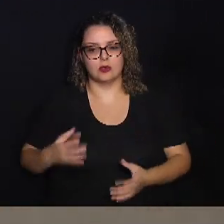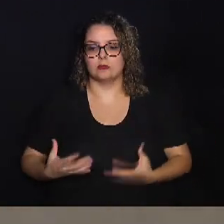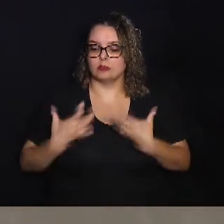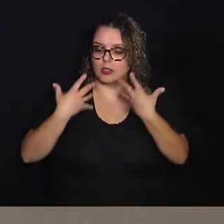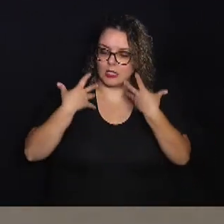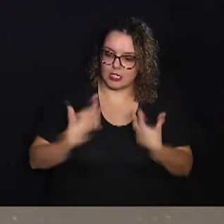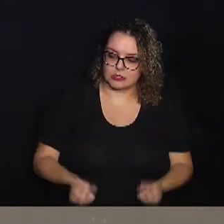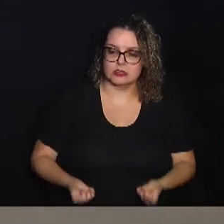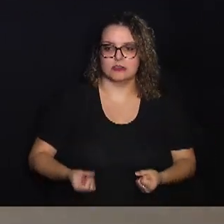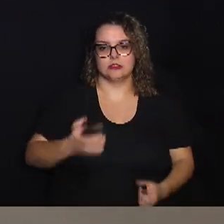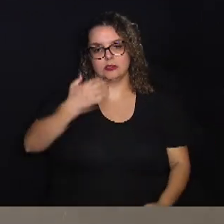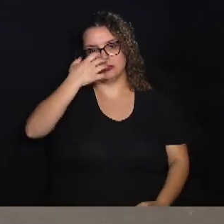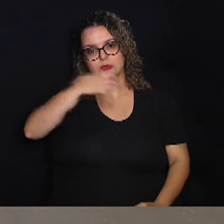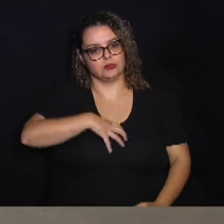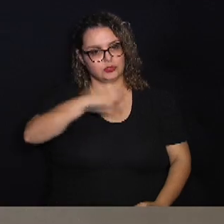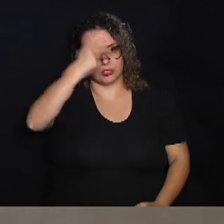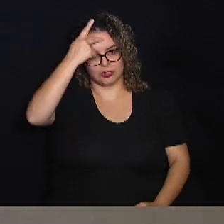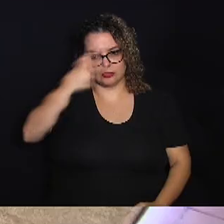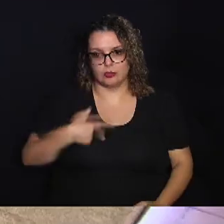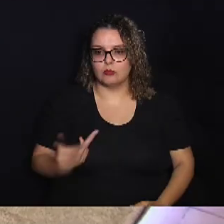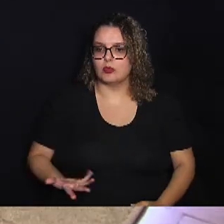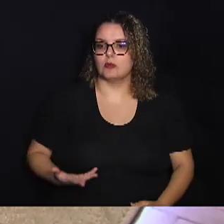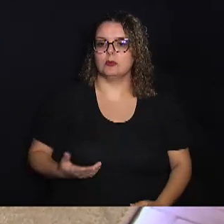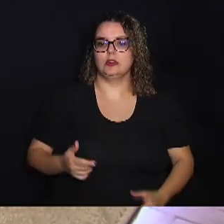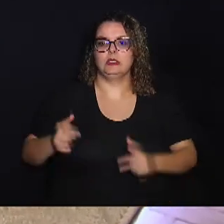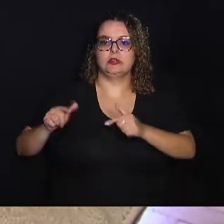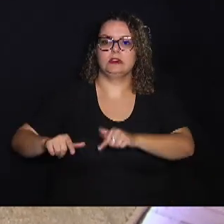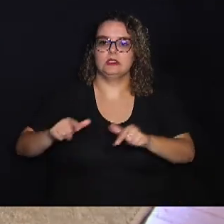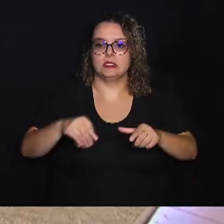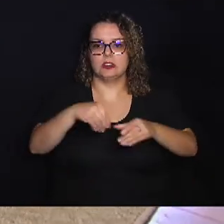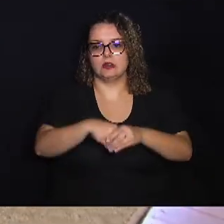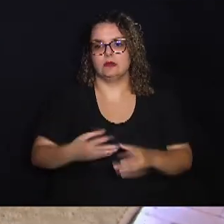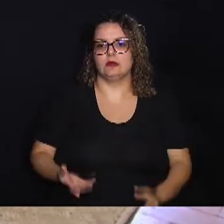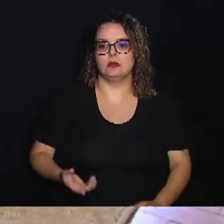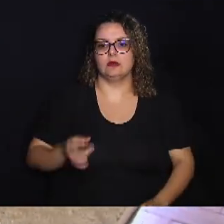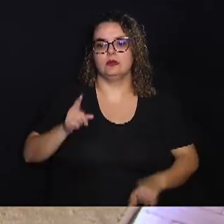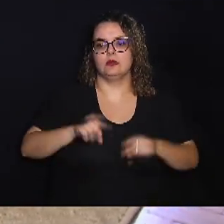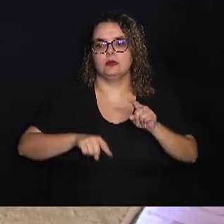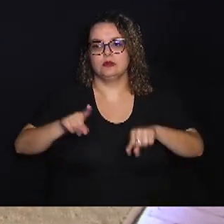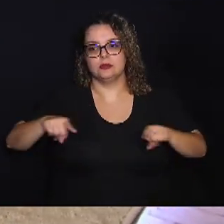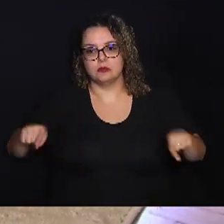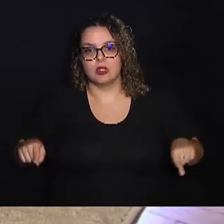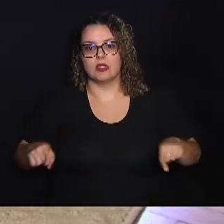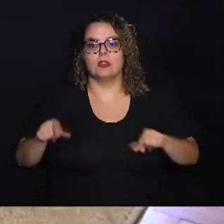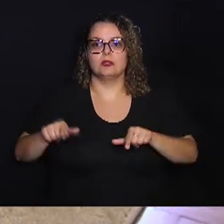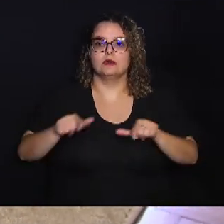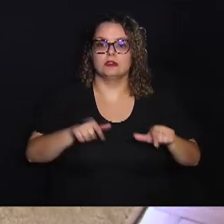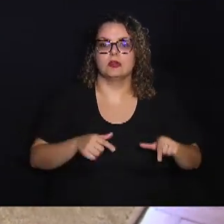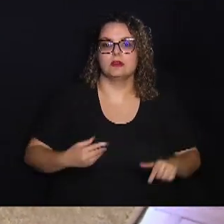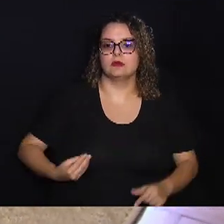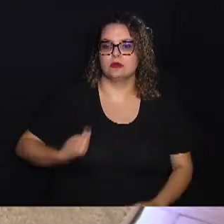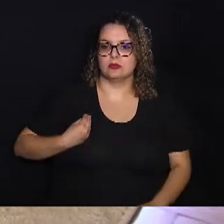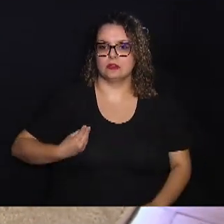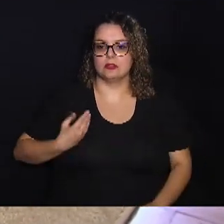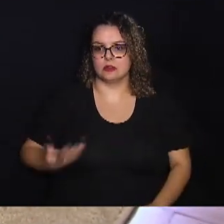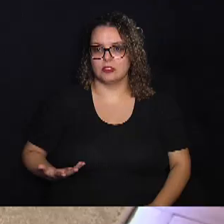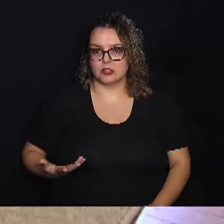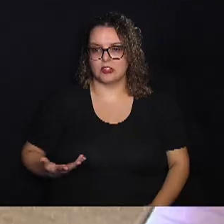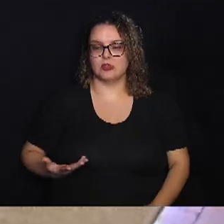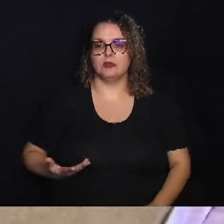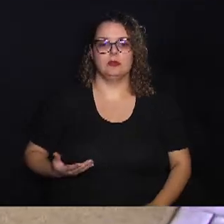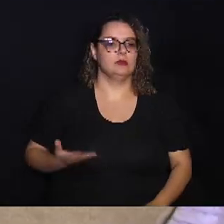a sua condição no território, né? Nos variados espaços por onde eles passam, sejam para acessar um posto